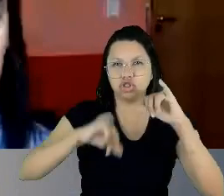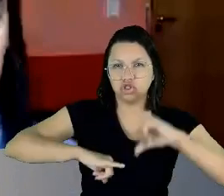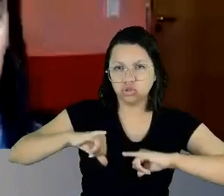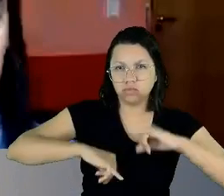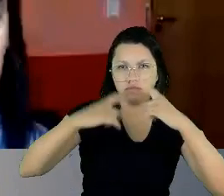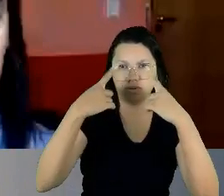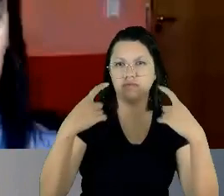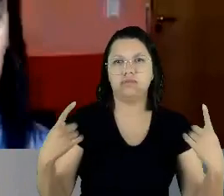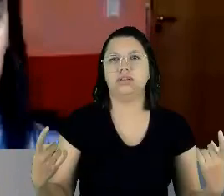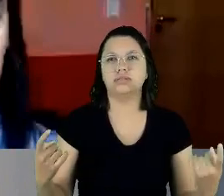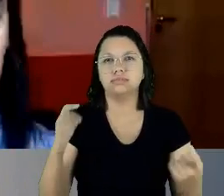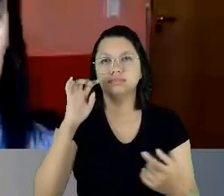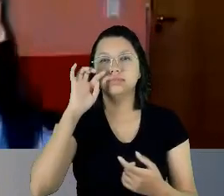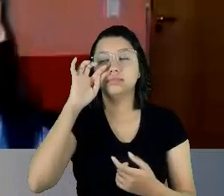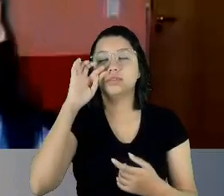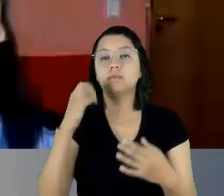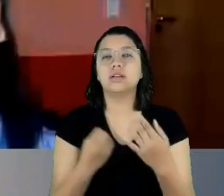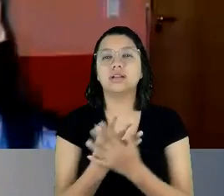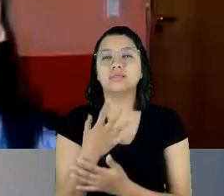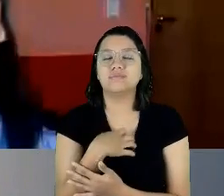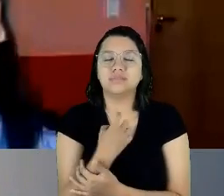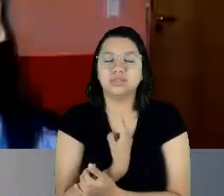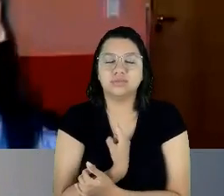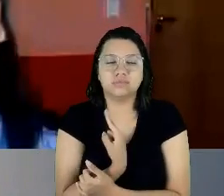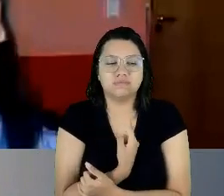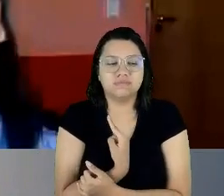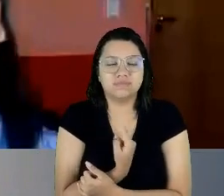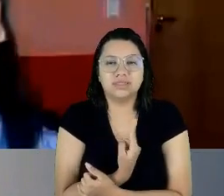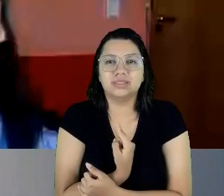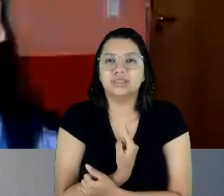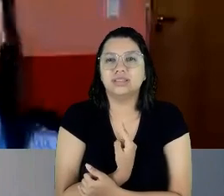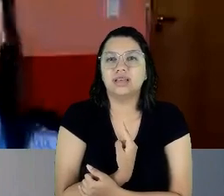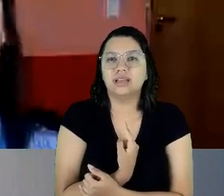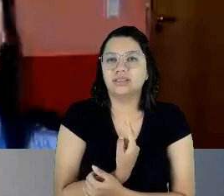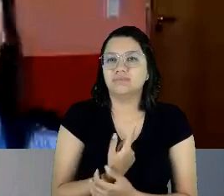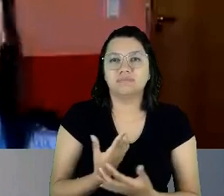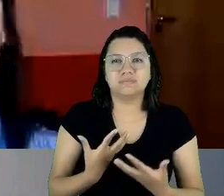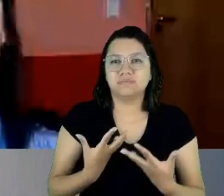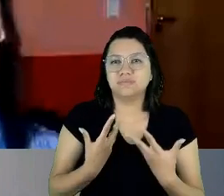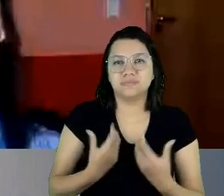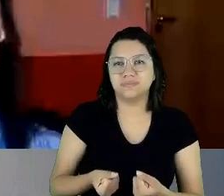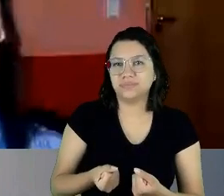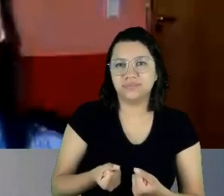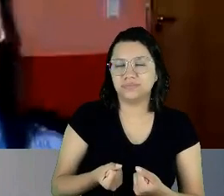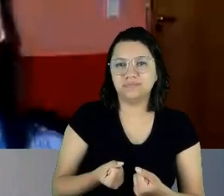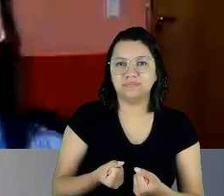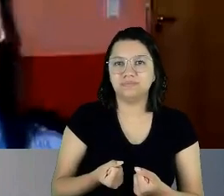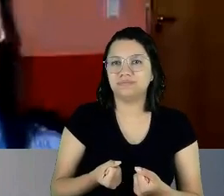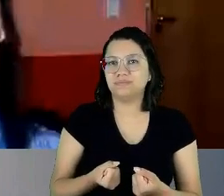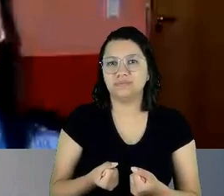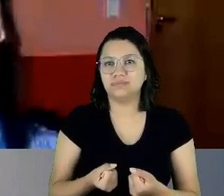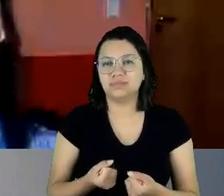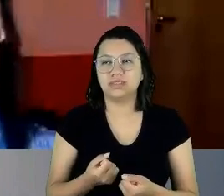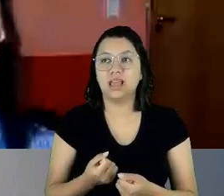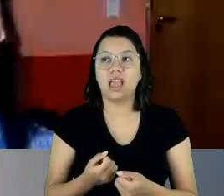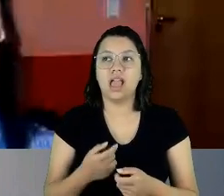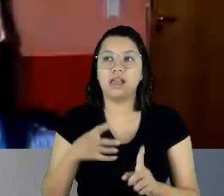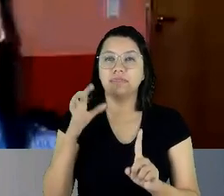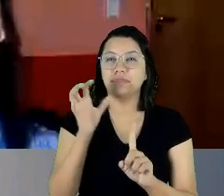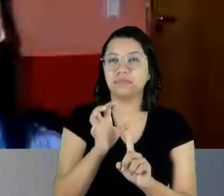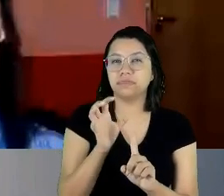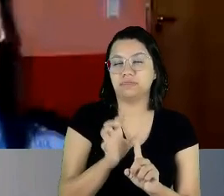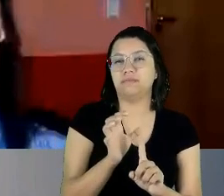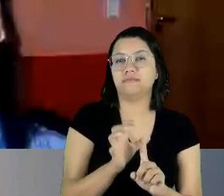isso gera uma sensação de solidão, uma sensação de desamparo e interfere,